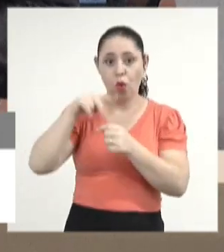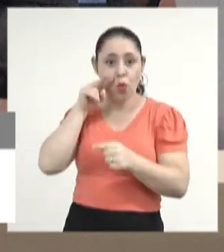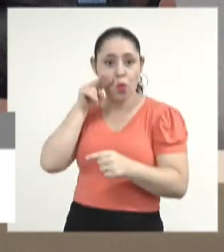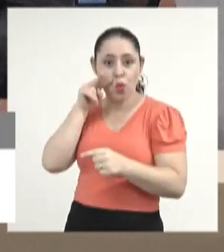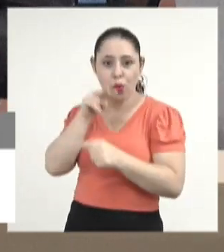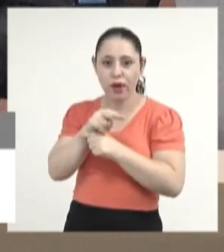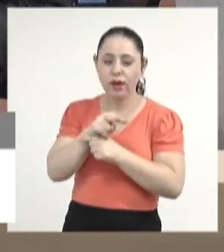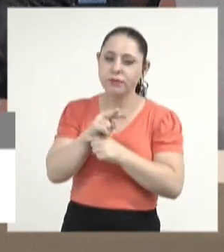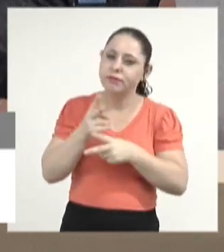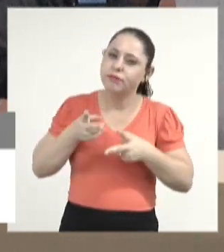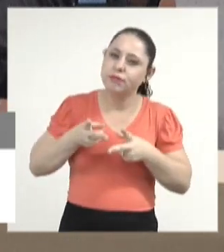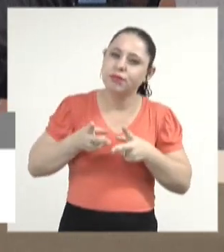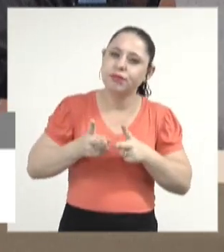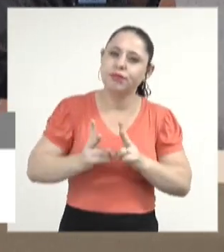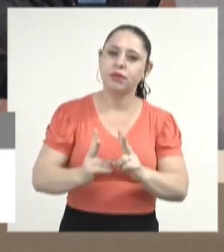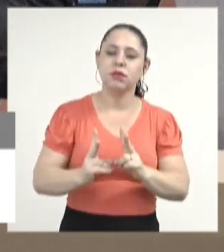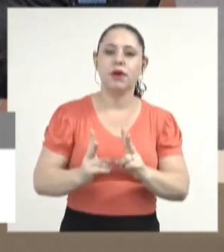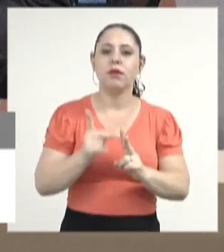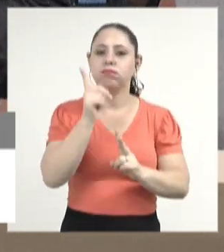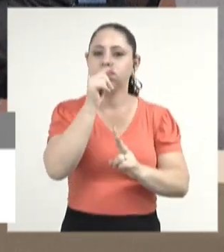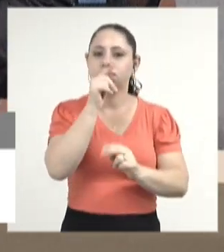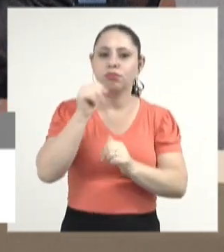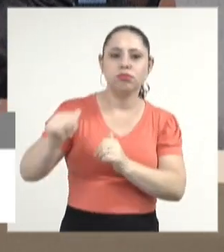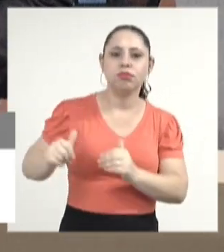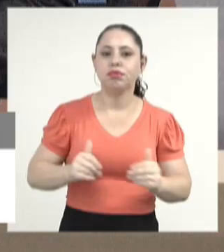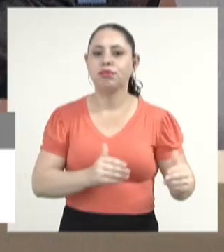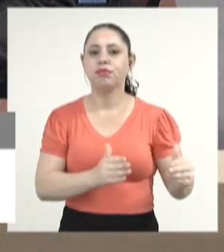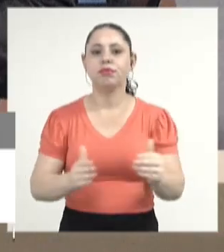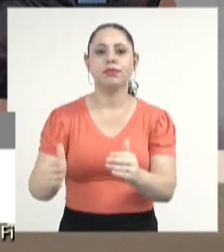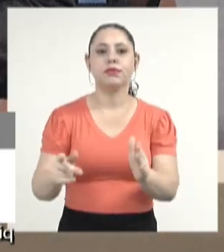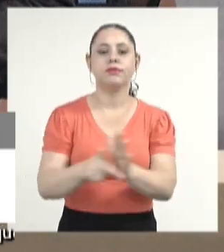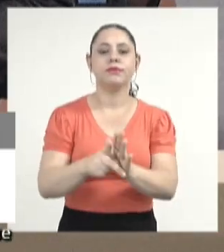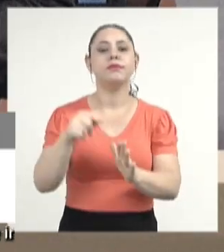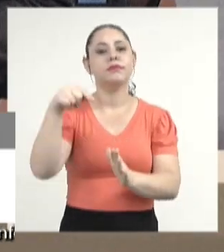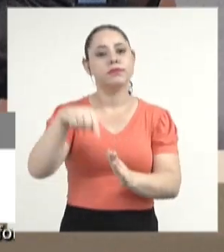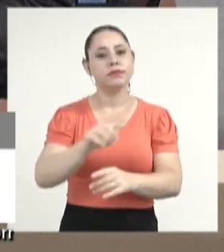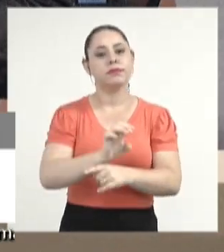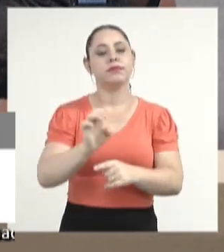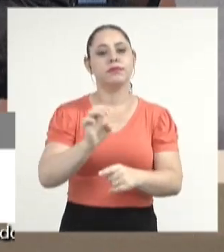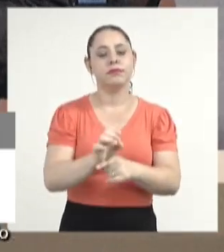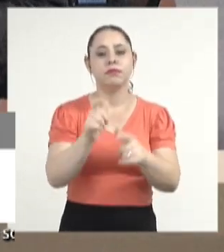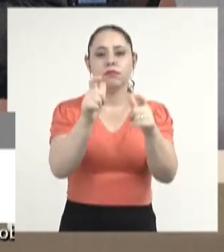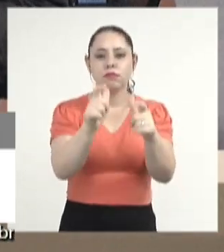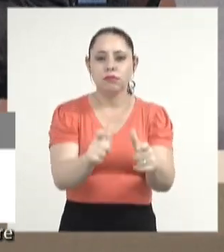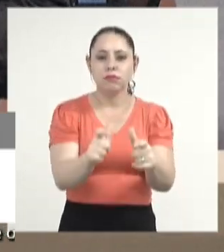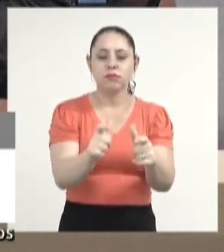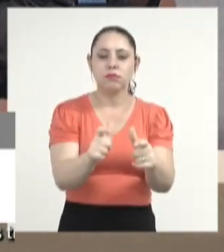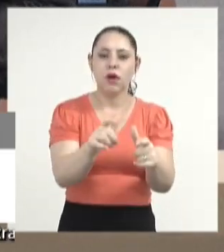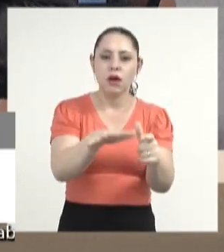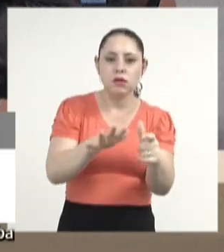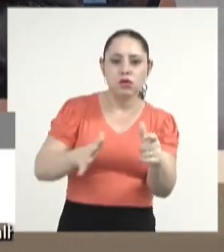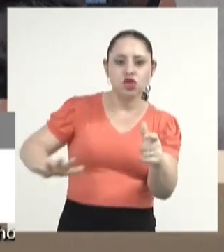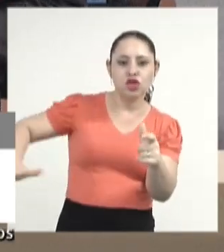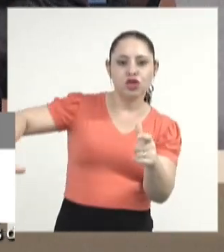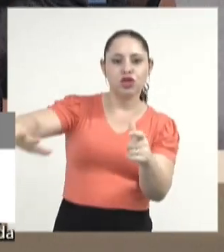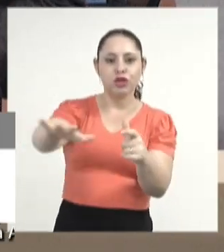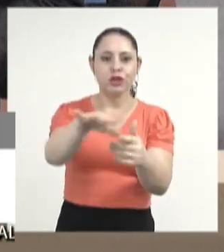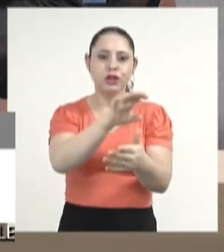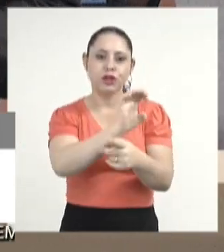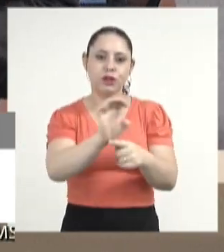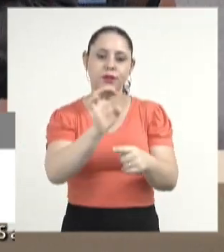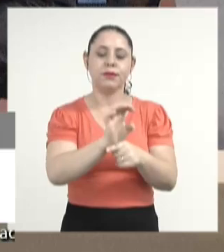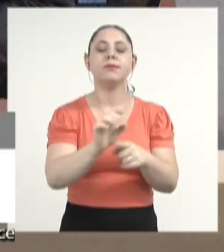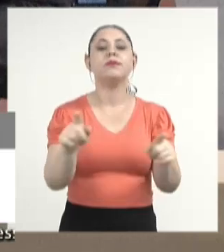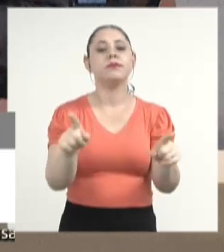também perenizar os recursos hídricos dos mananciais de água localizados na circunscrição estadual e